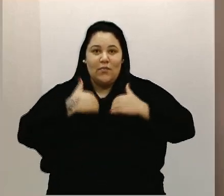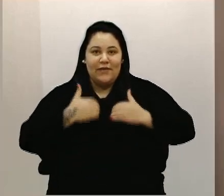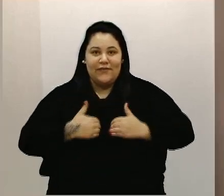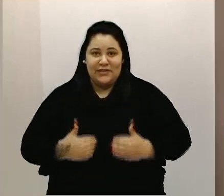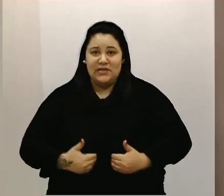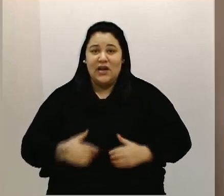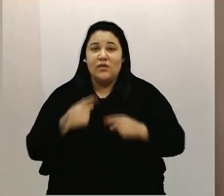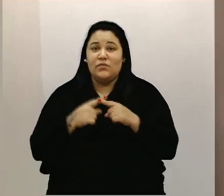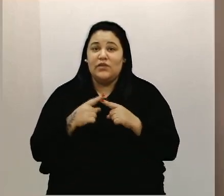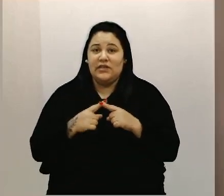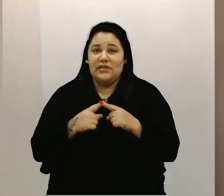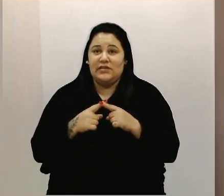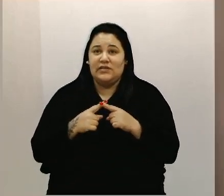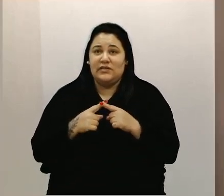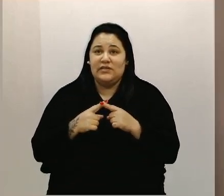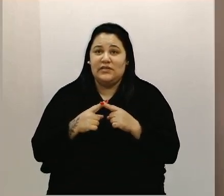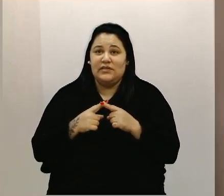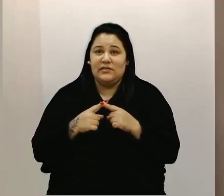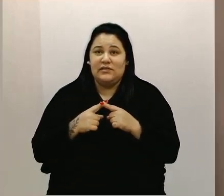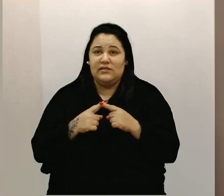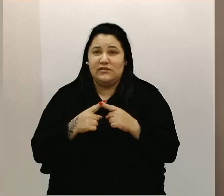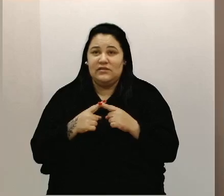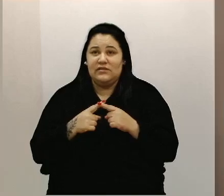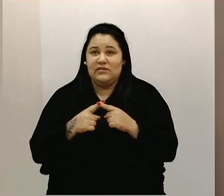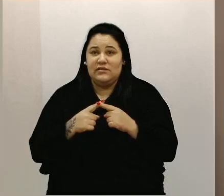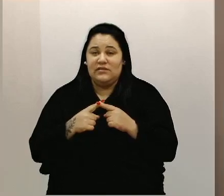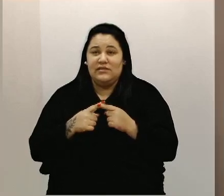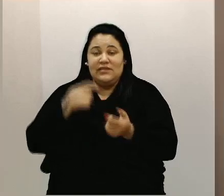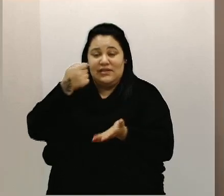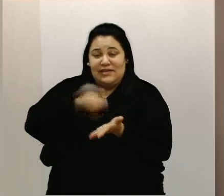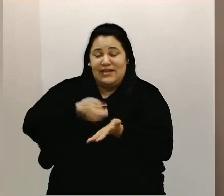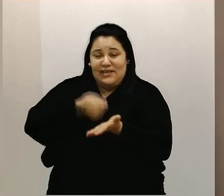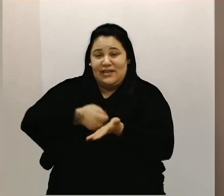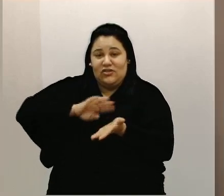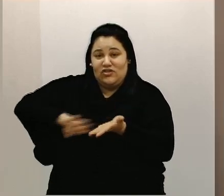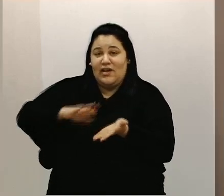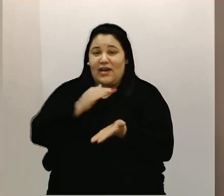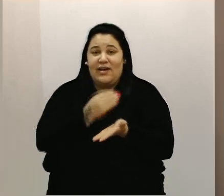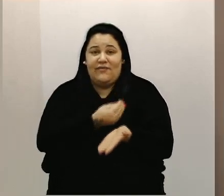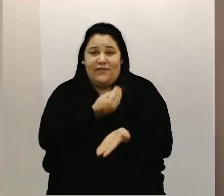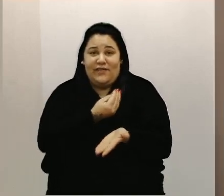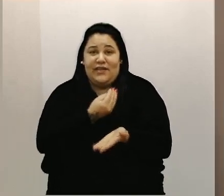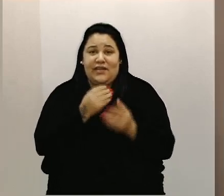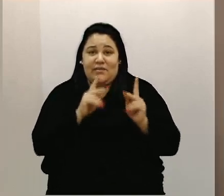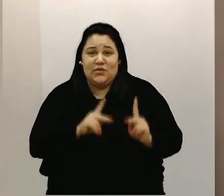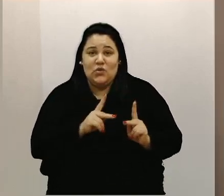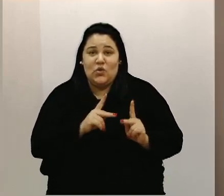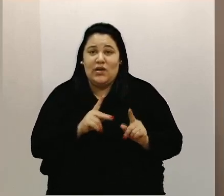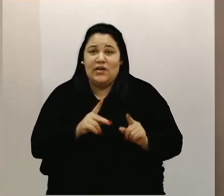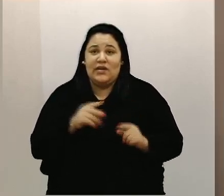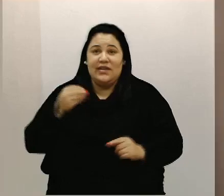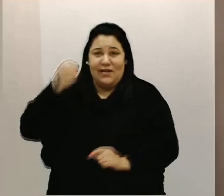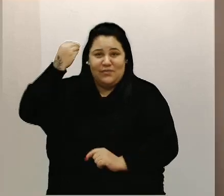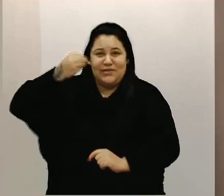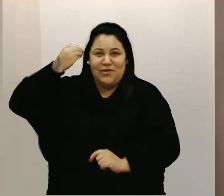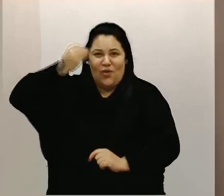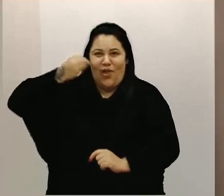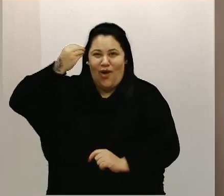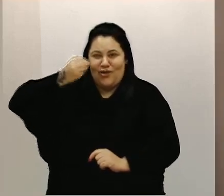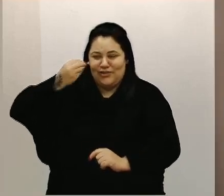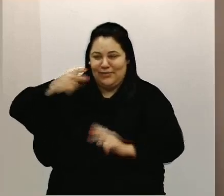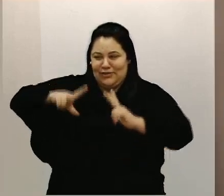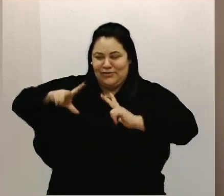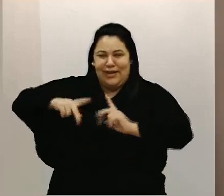a tentativa de tirar a vida de um ser humano. E a psicológica, a agressão